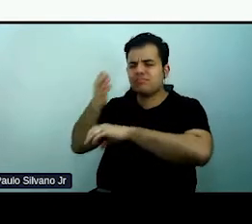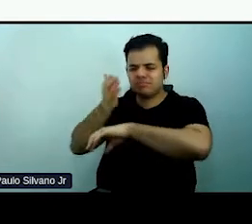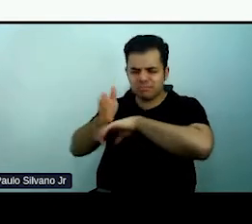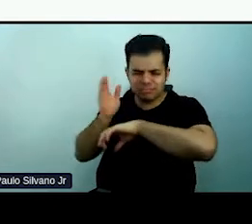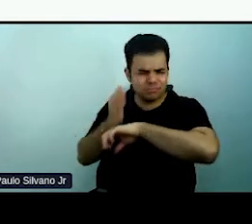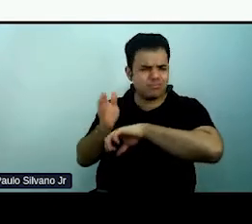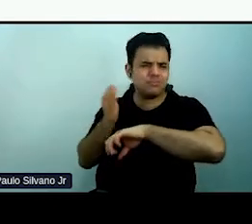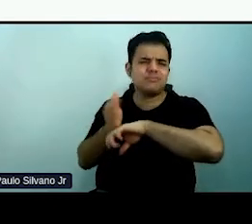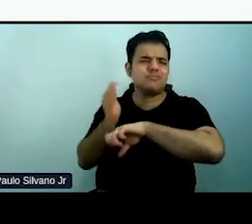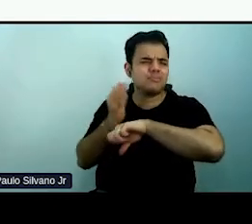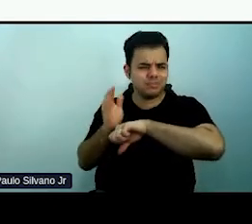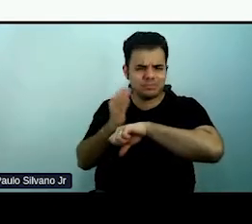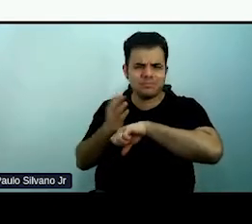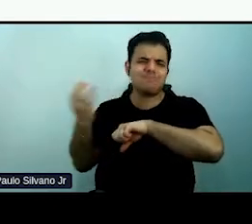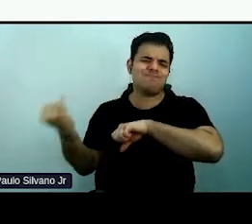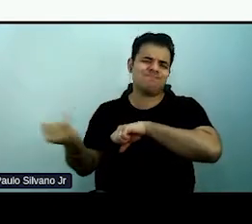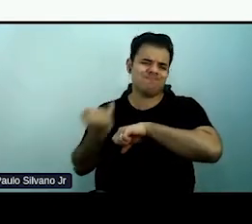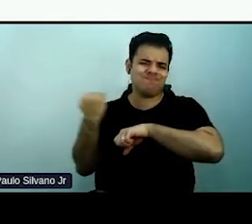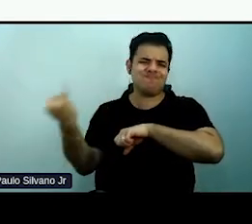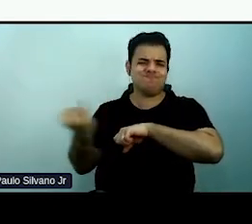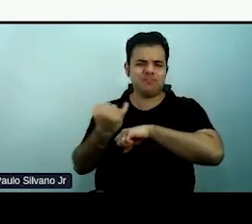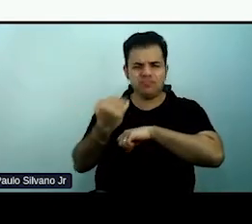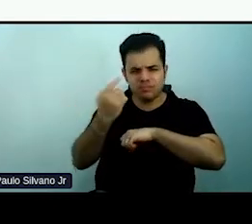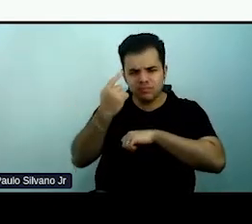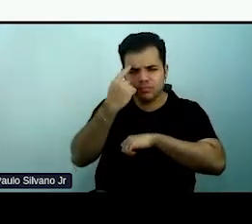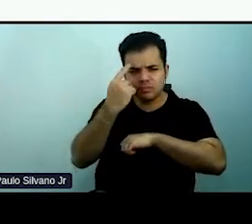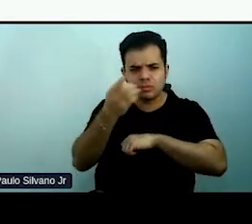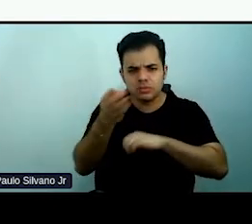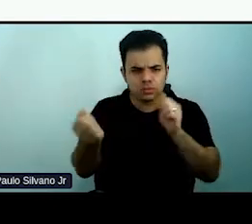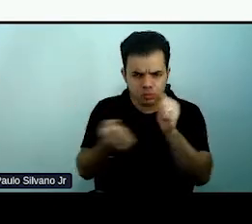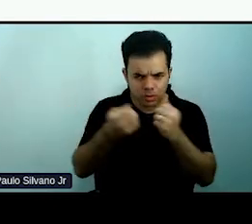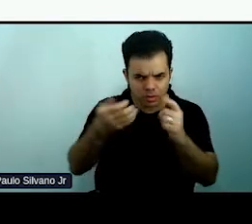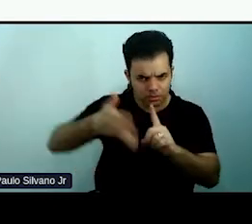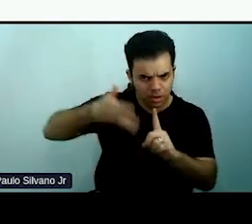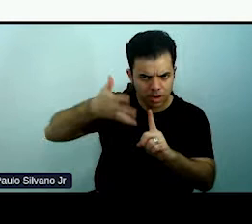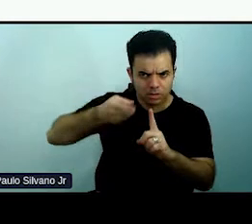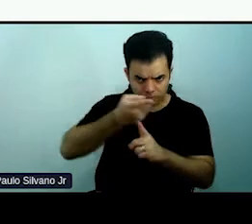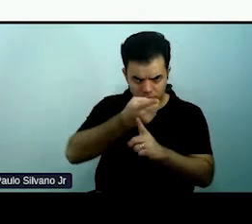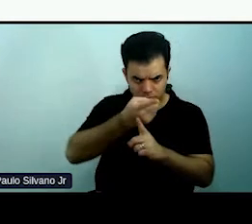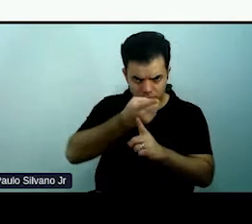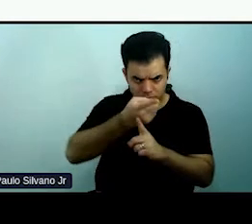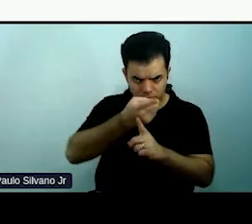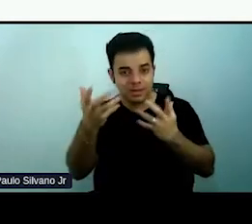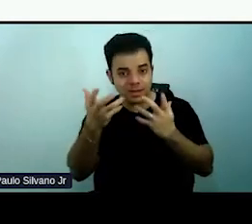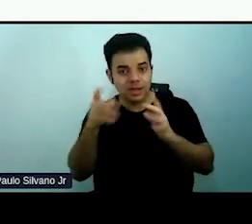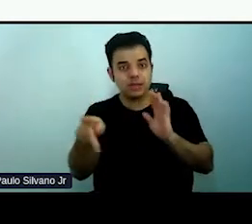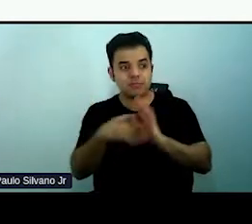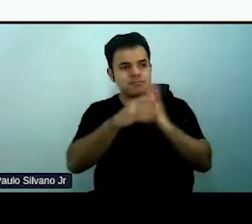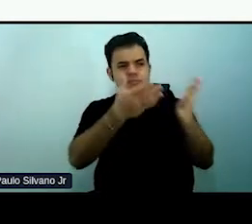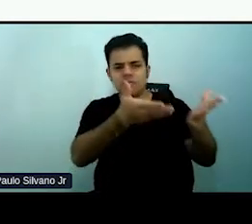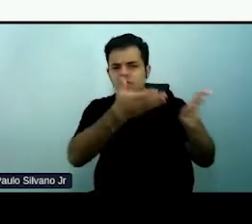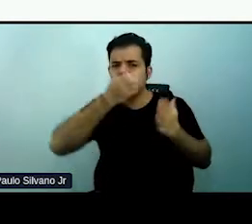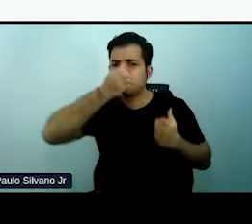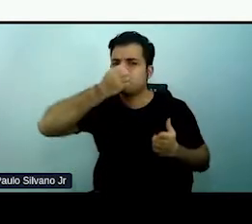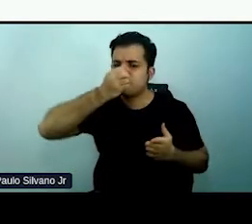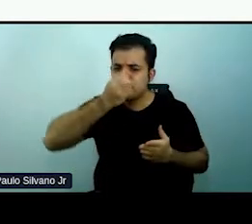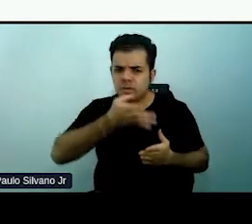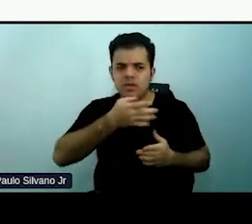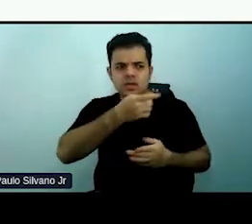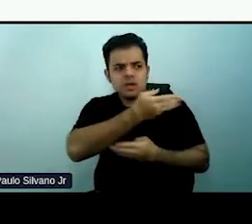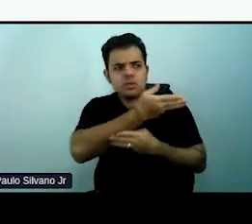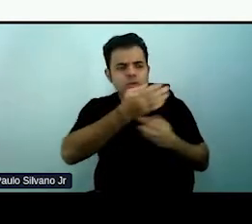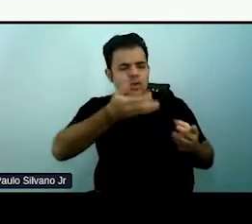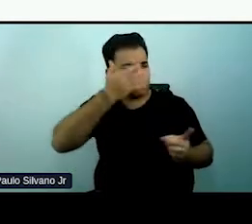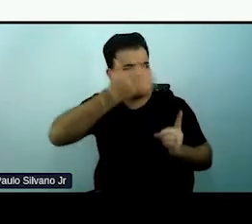importante. Então, cara, se você está aqui nessa palestra, se você quer receber bem